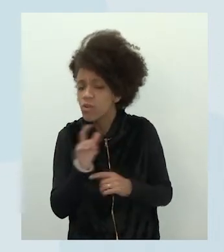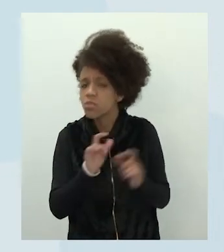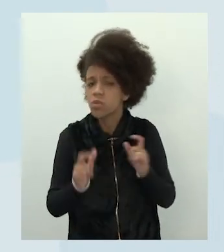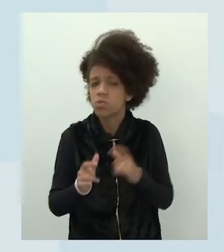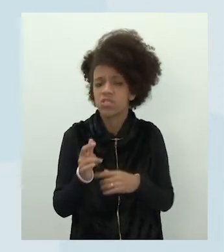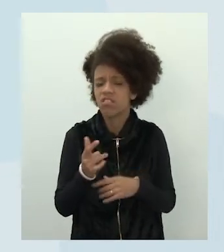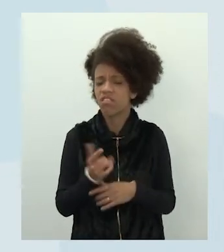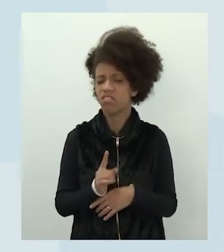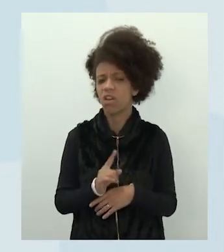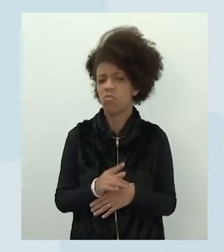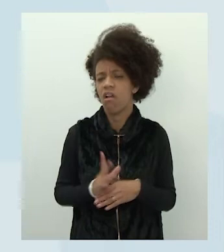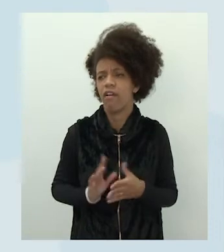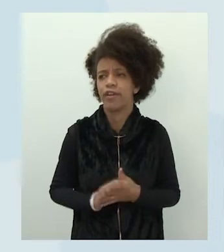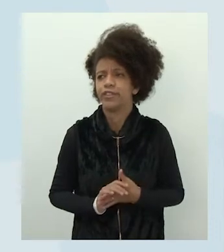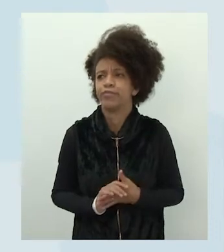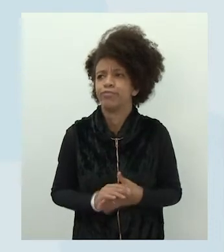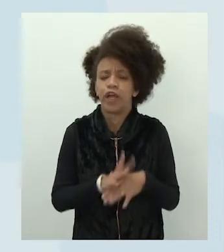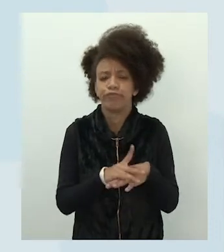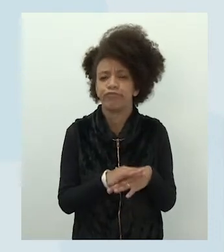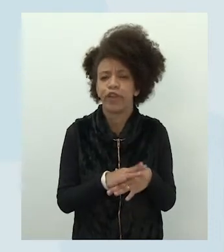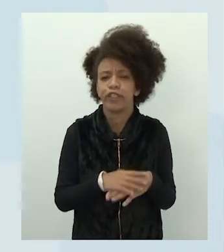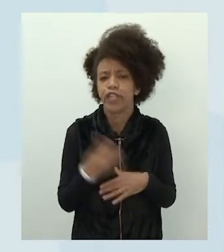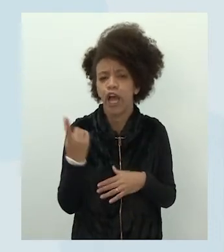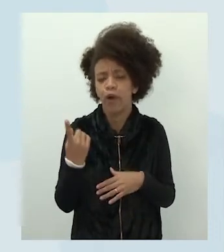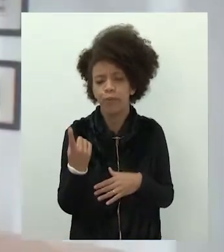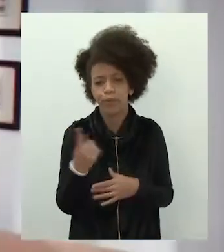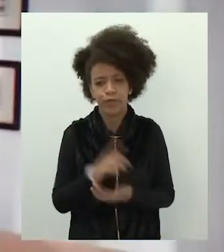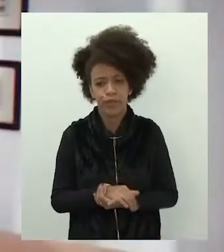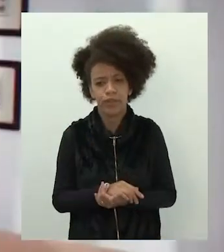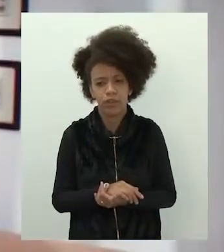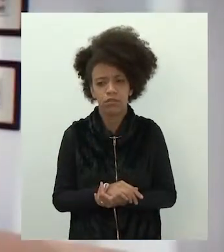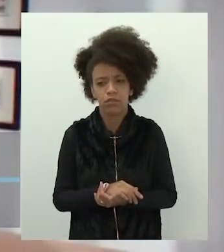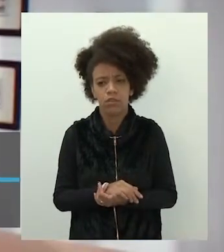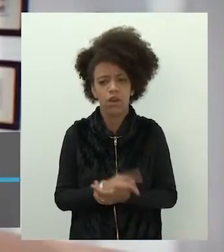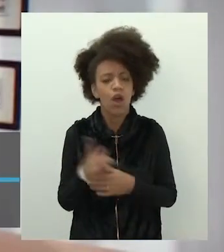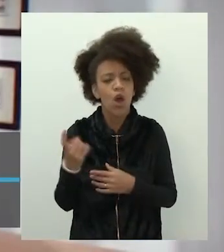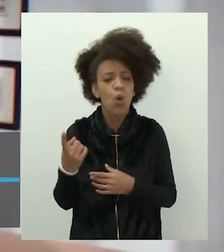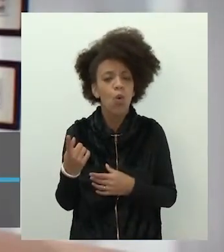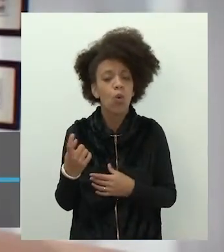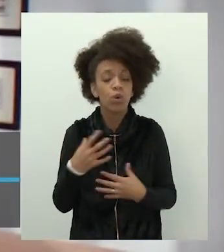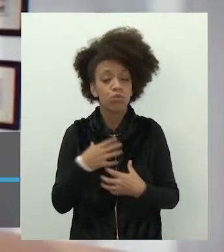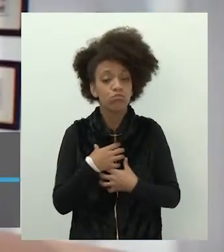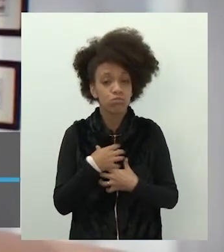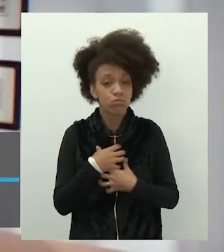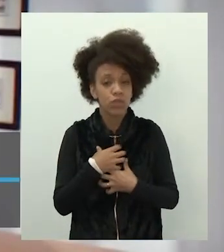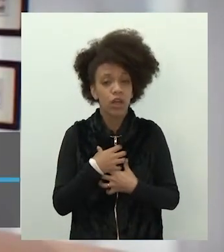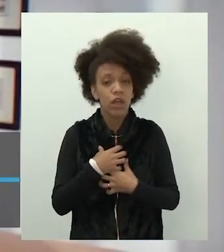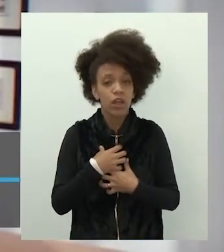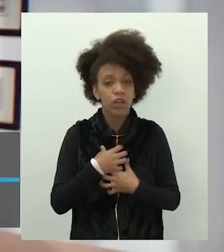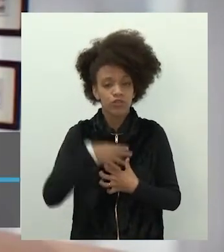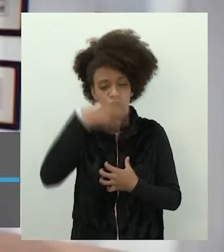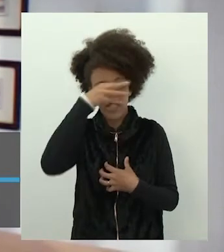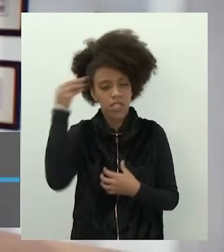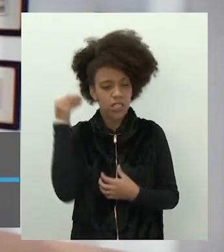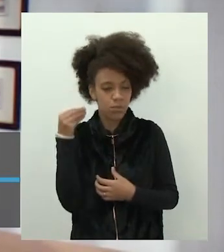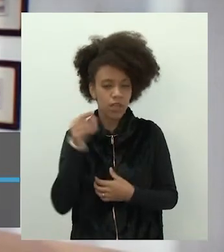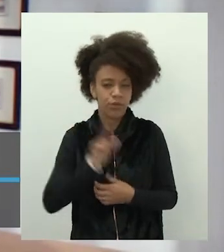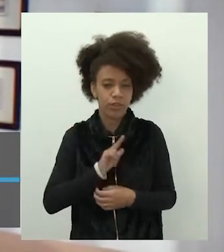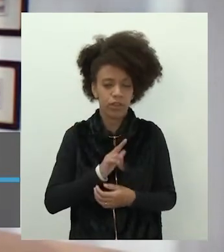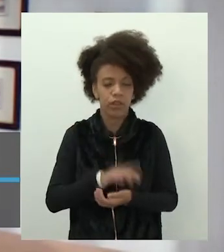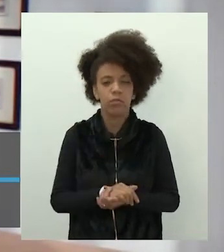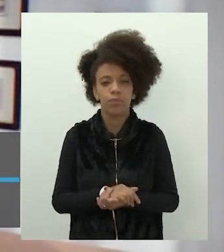que Alzheimer é a única, é o único tipo de demência que existe.